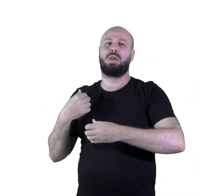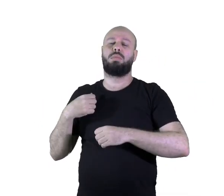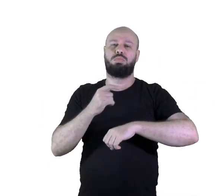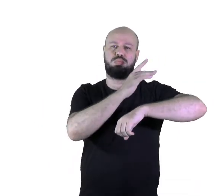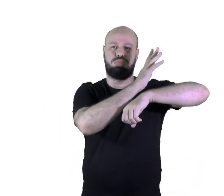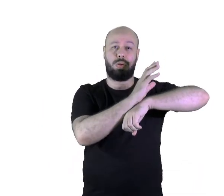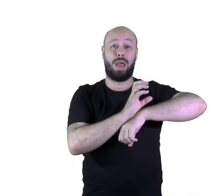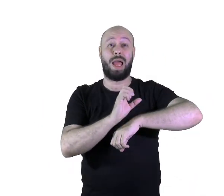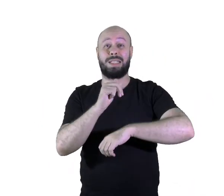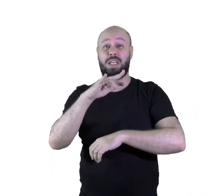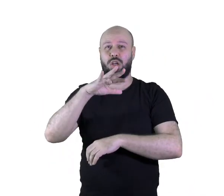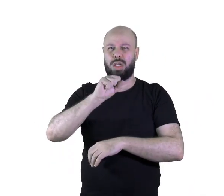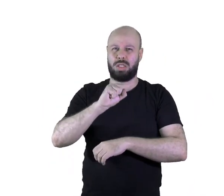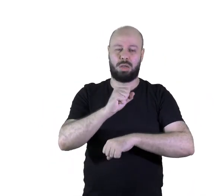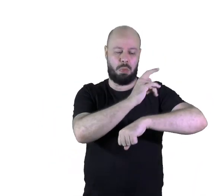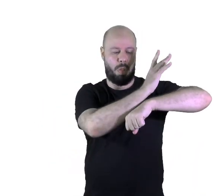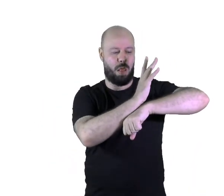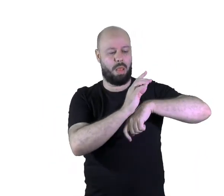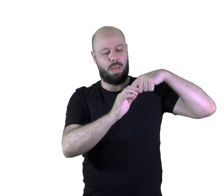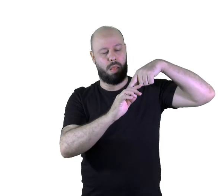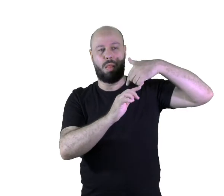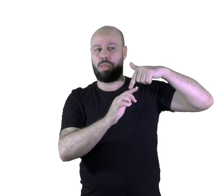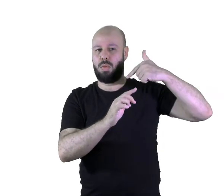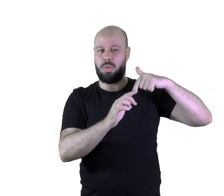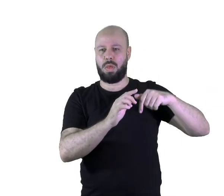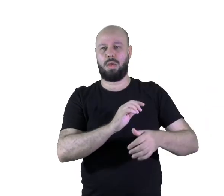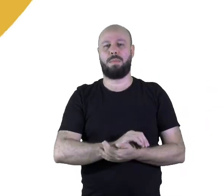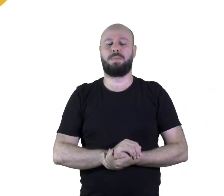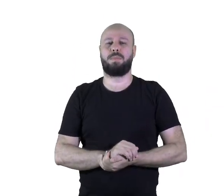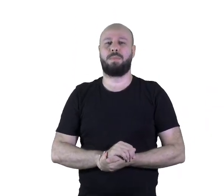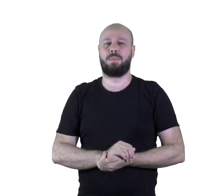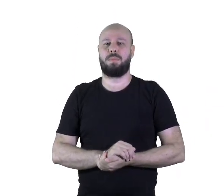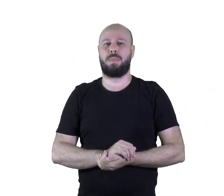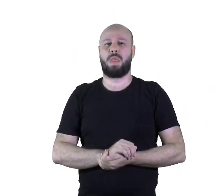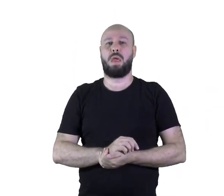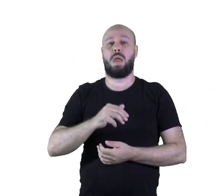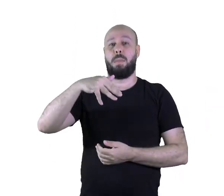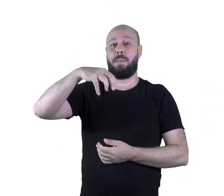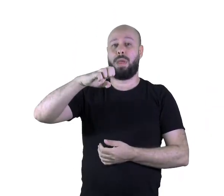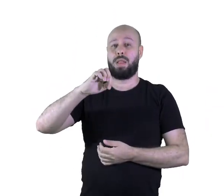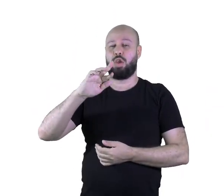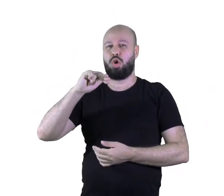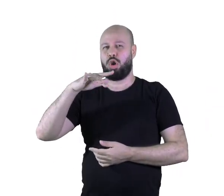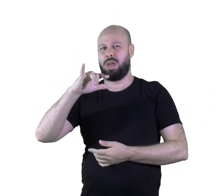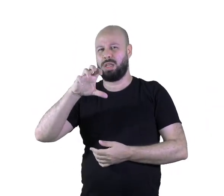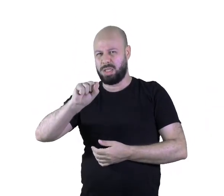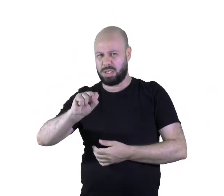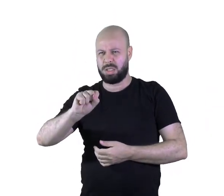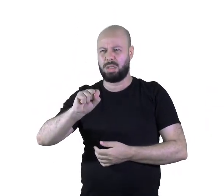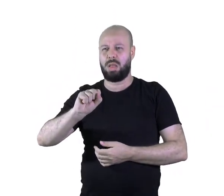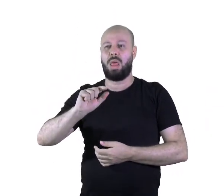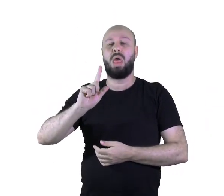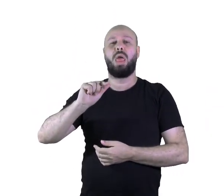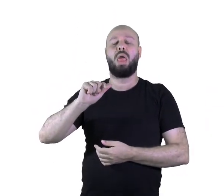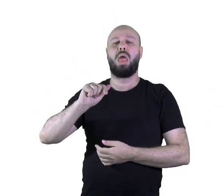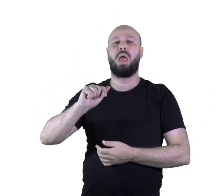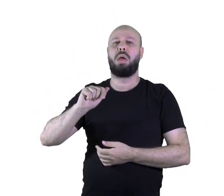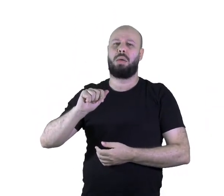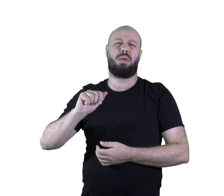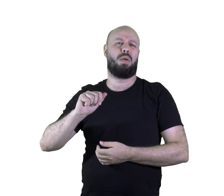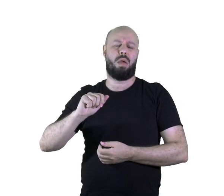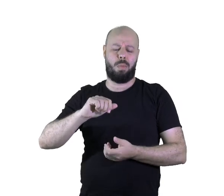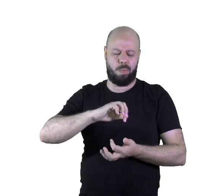asteroides não têm essa cauda, né, os meteoroides são outros restos de